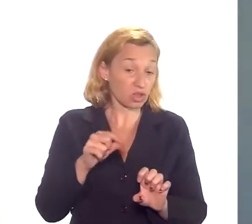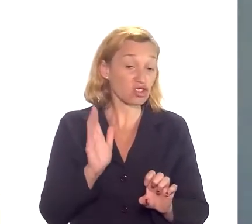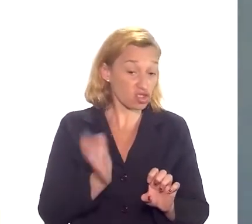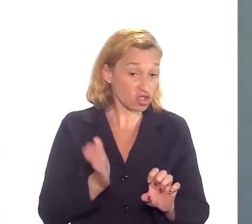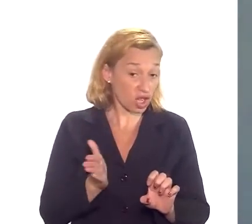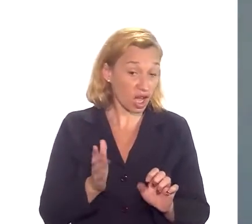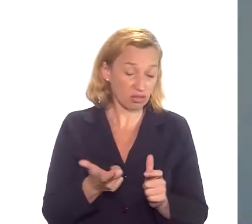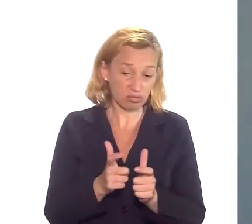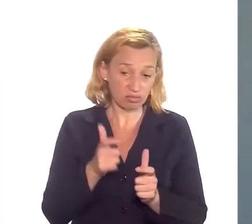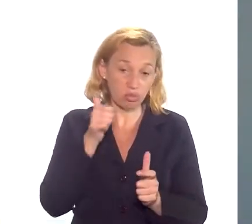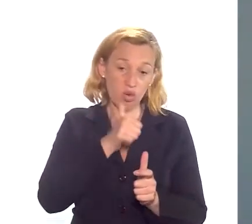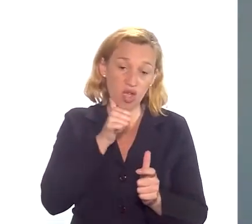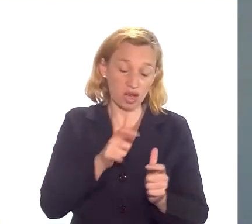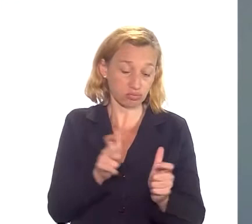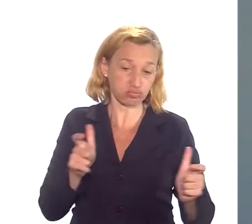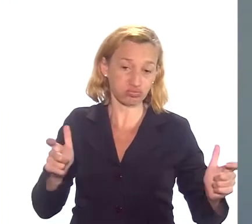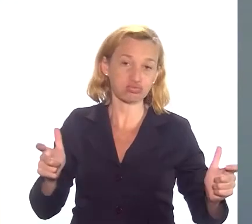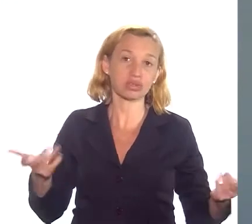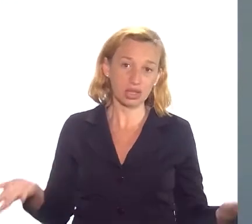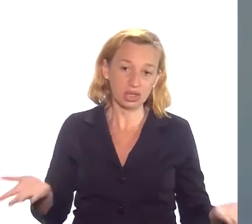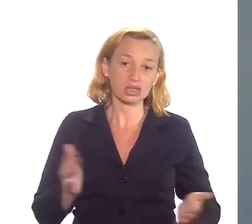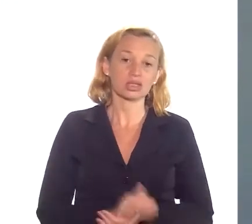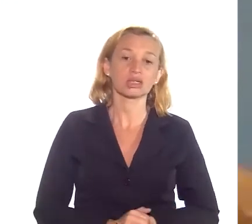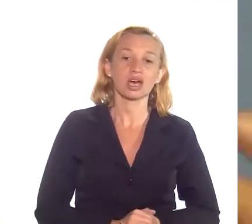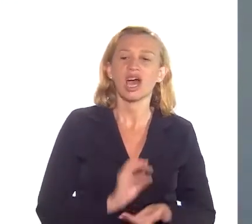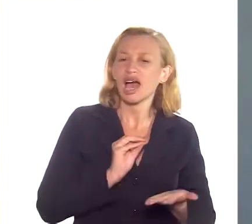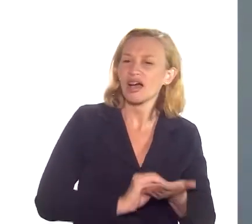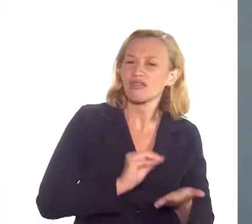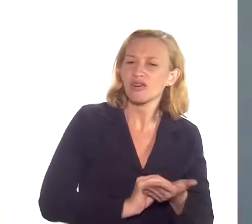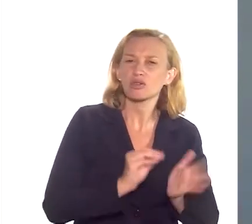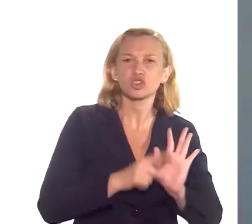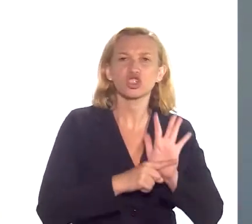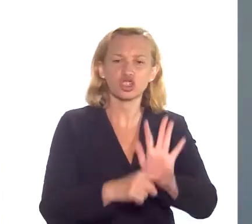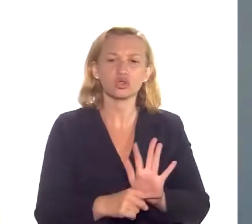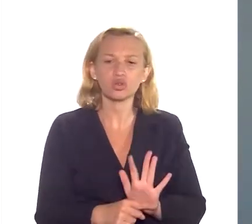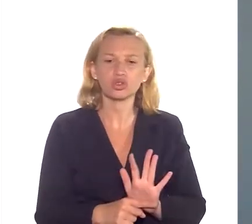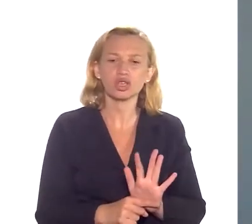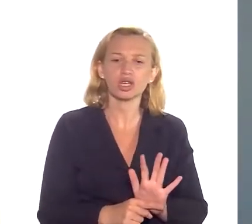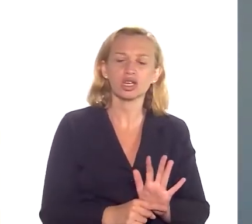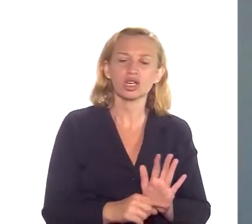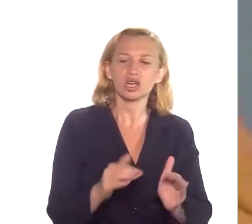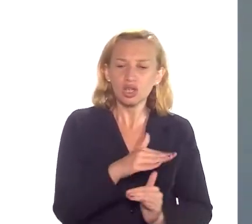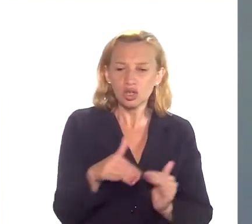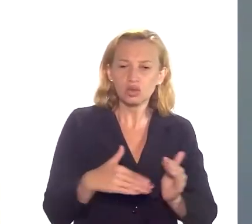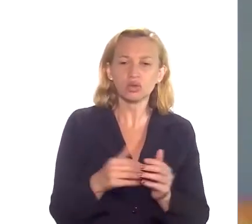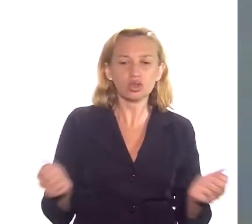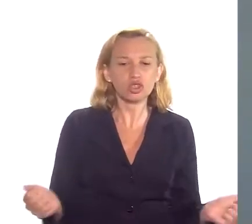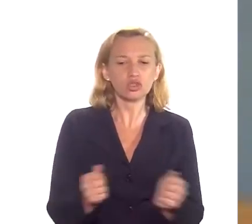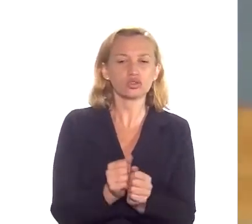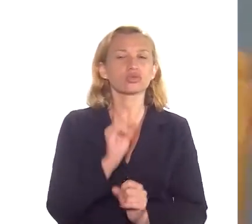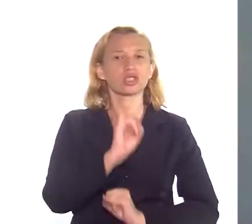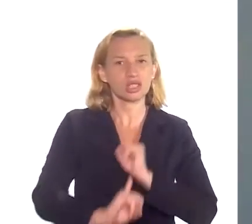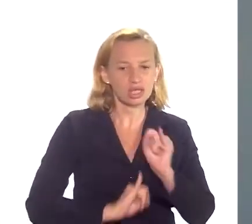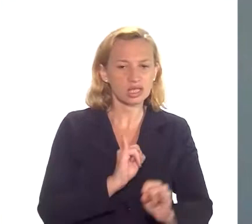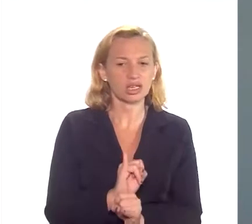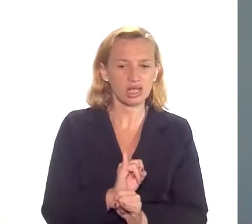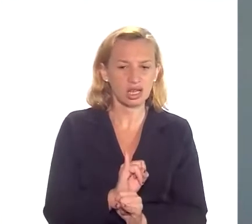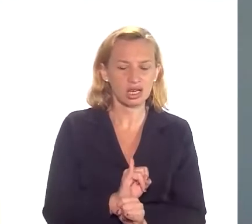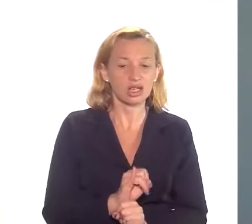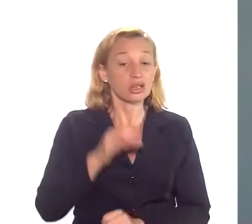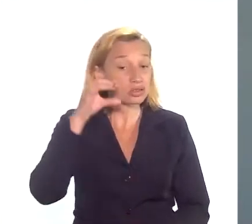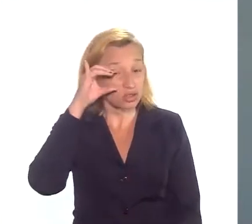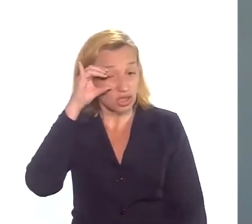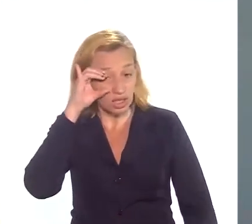tem empreendedoras muito vulneráveis, que a gente trabalha geralmente junto com a pauta da assistência, e ambas entraram